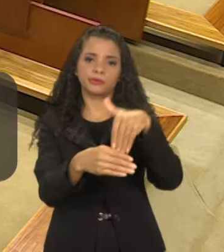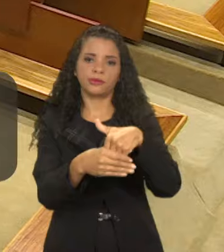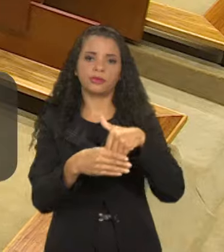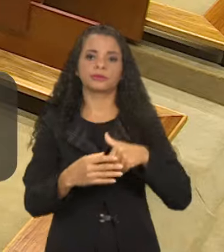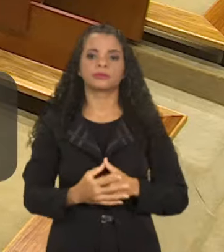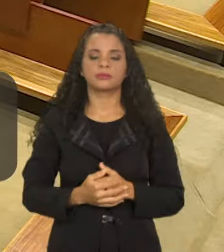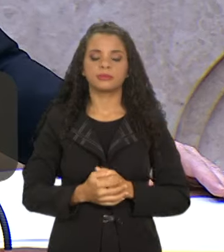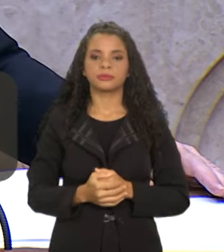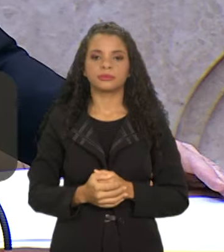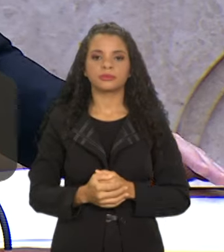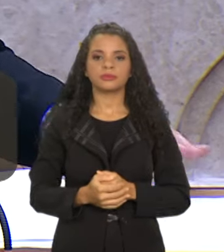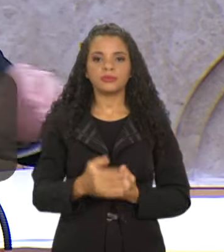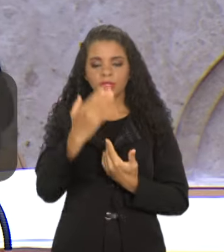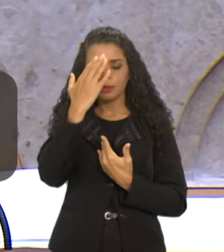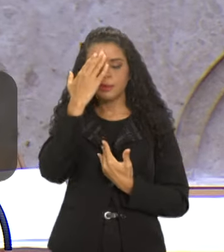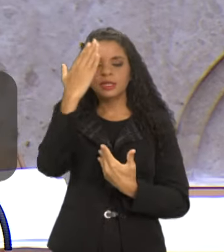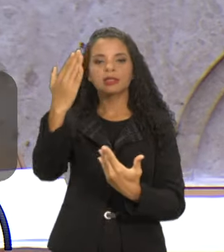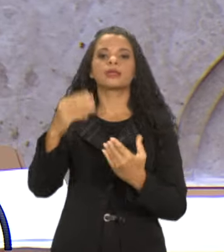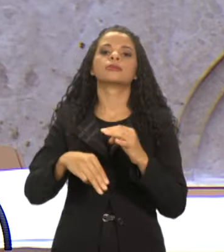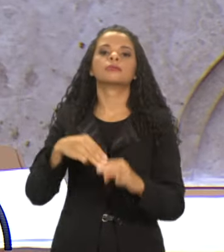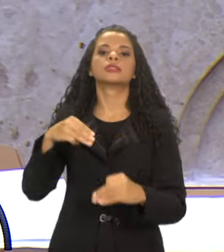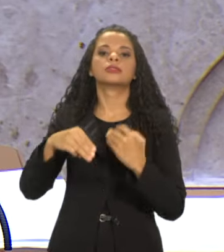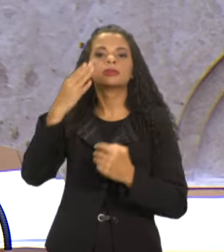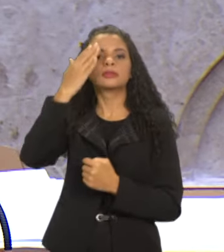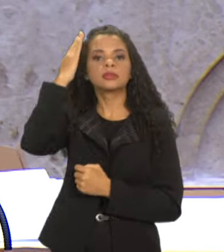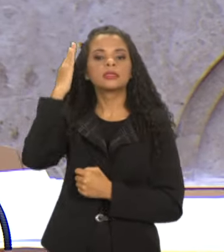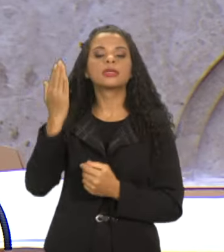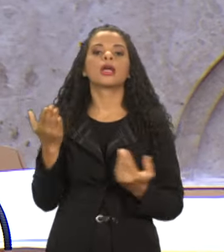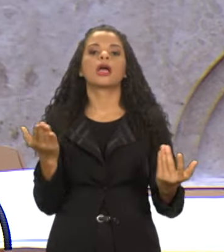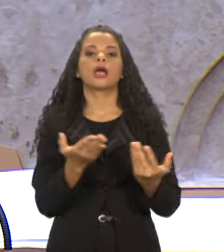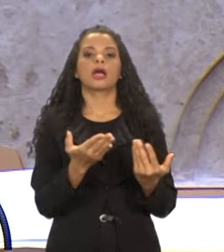obrigado, ministro Cristiano Zanin. Com o voto, ministro André Mendonça.